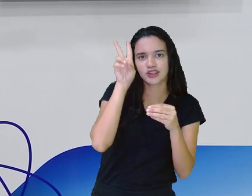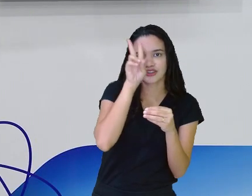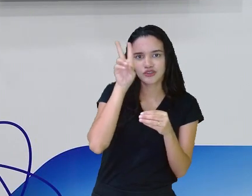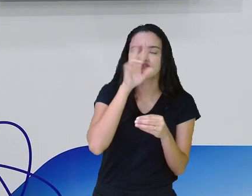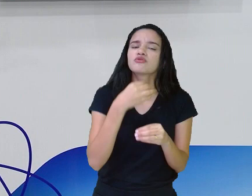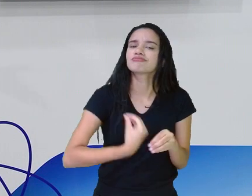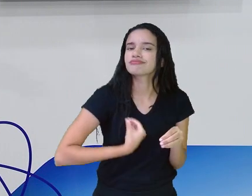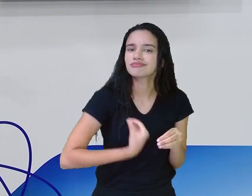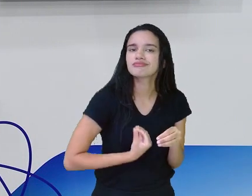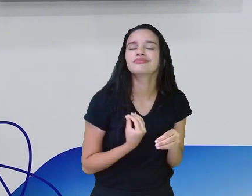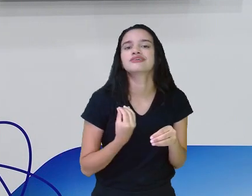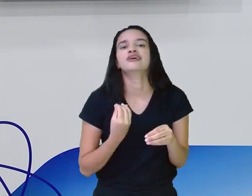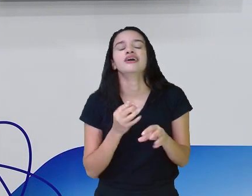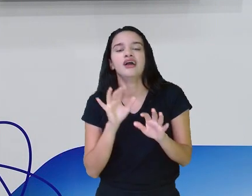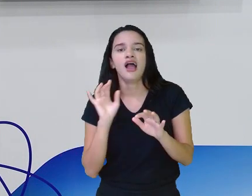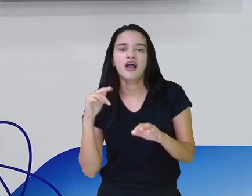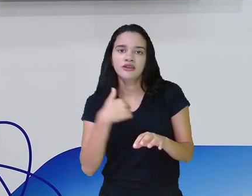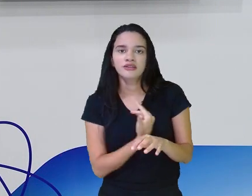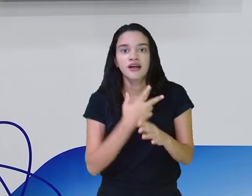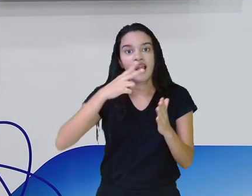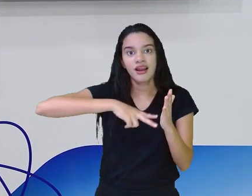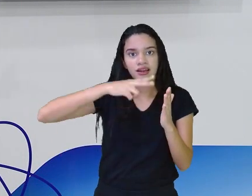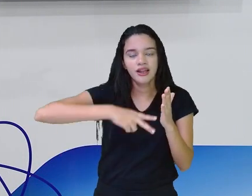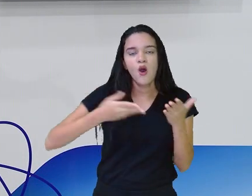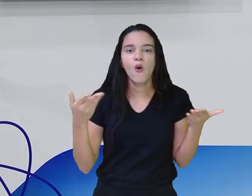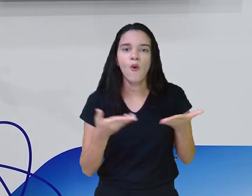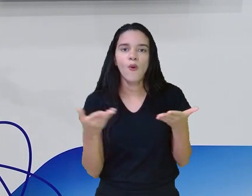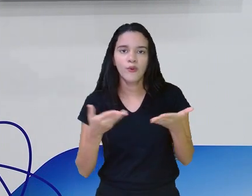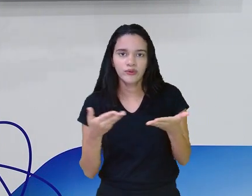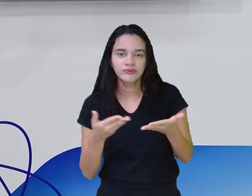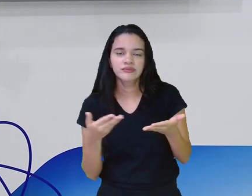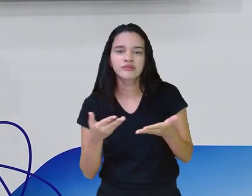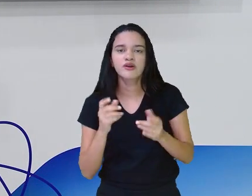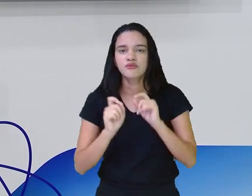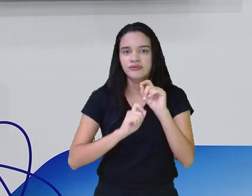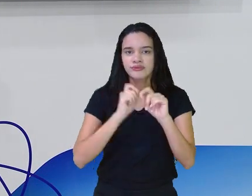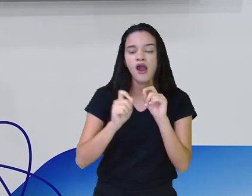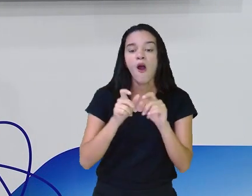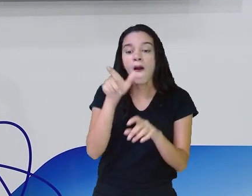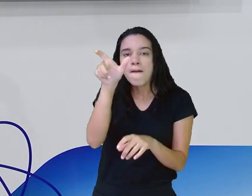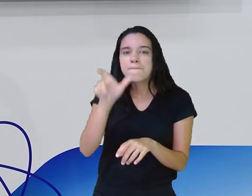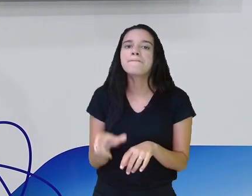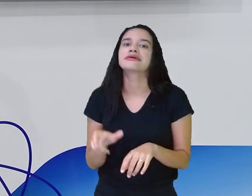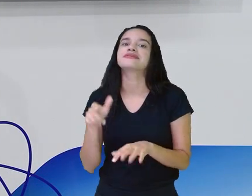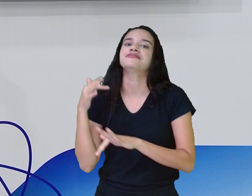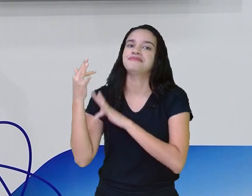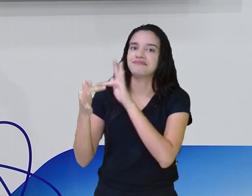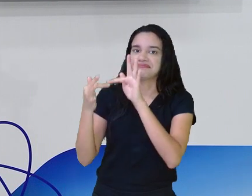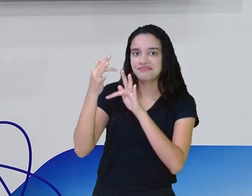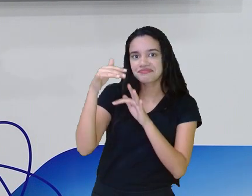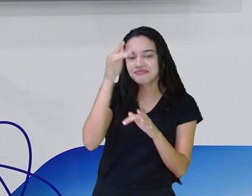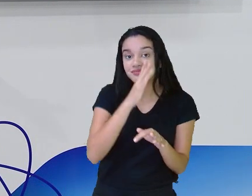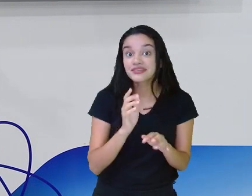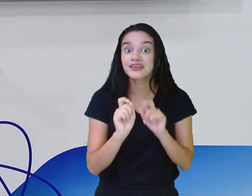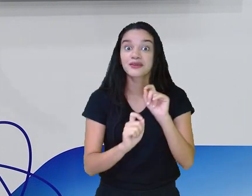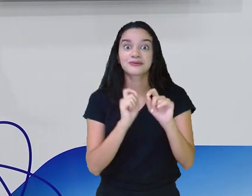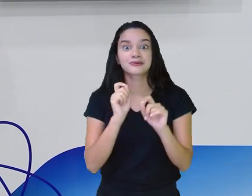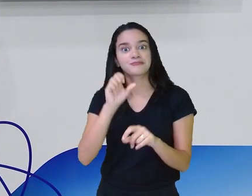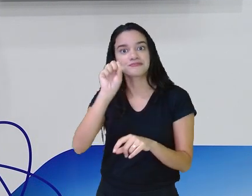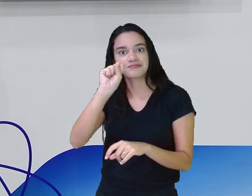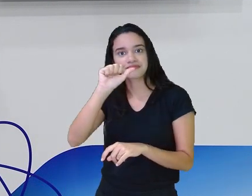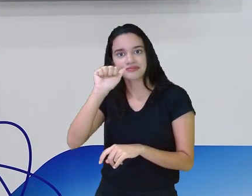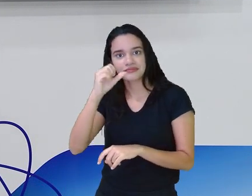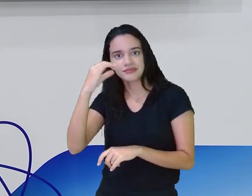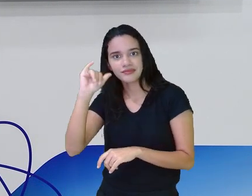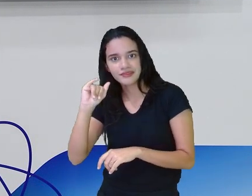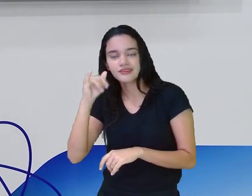já existe, e no caso da que a gente leu hoje, o bacana foi que ele trouxe uma personagem do folclore nacional aqui, que é o Saci. Será que eles